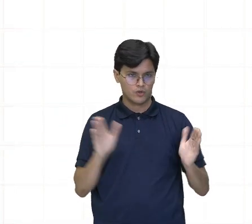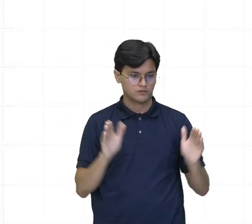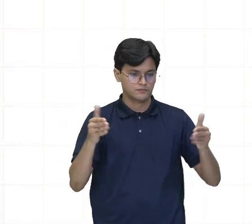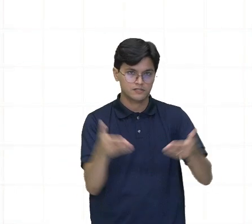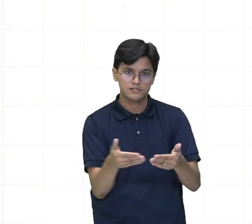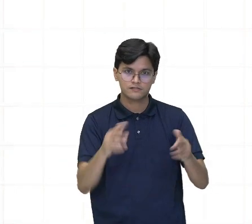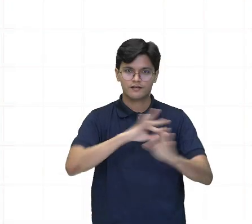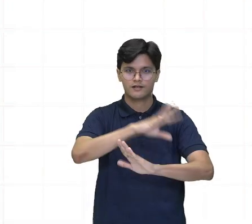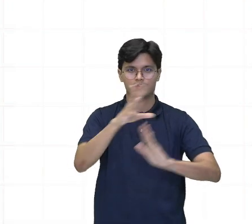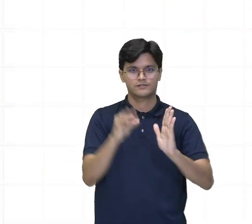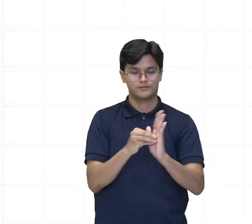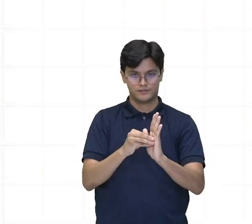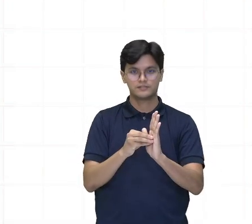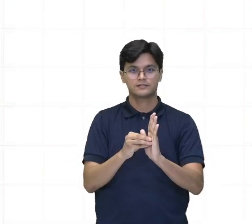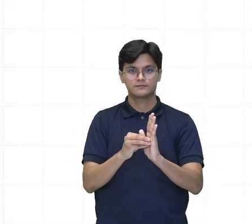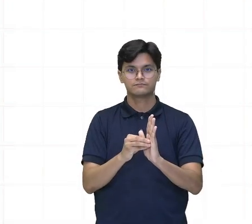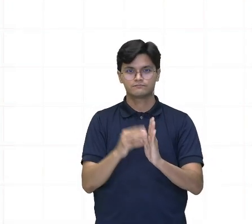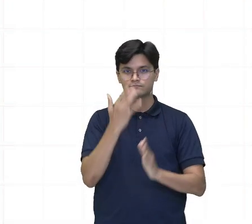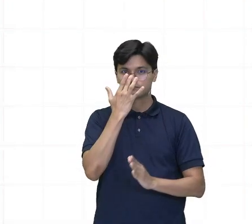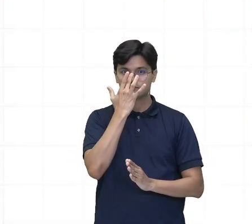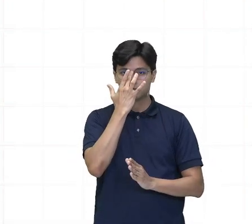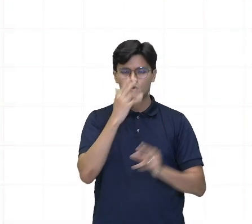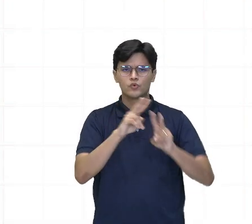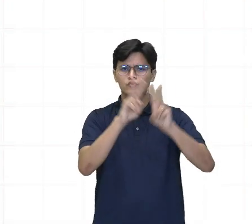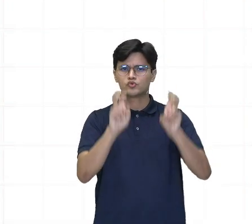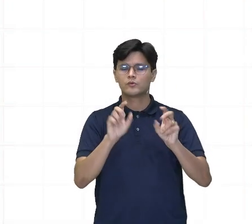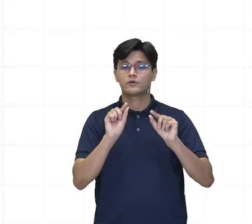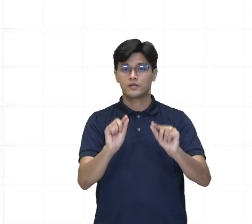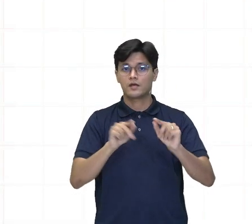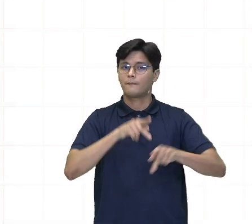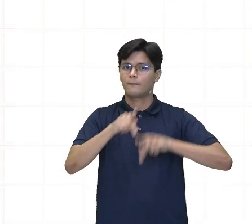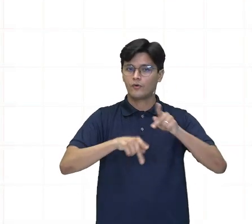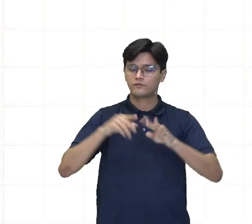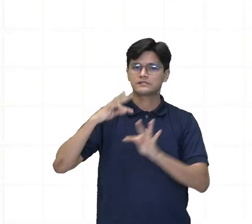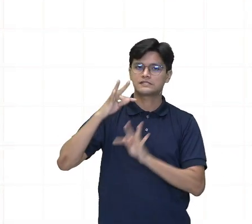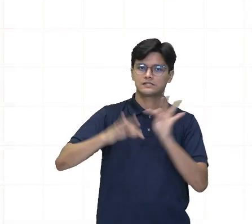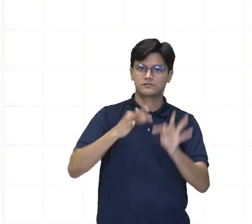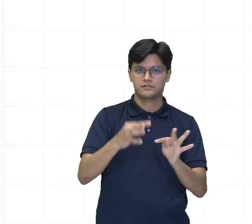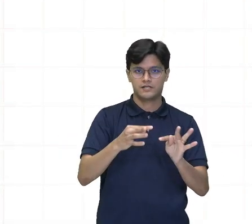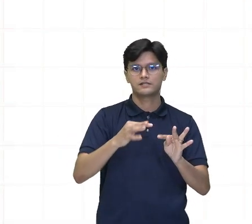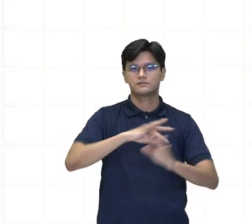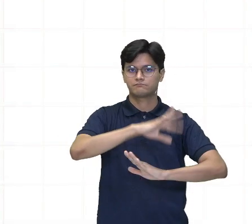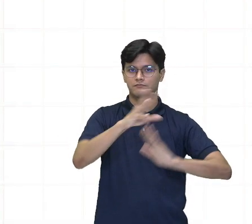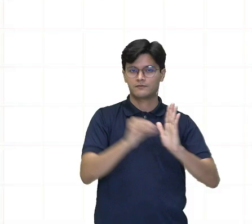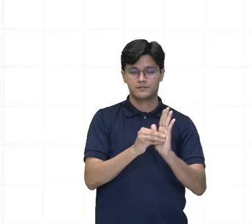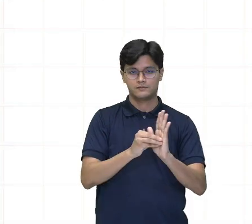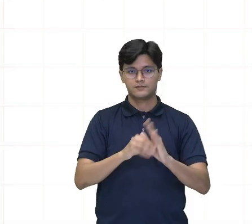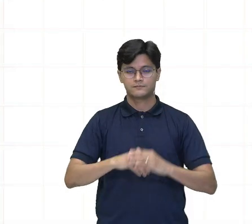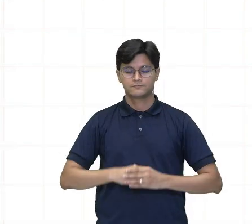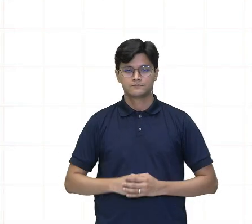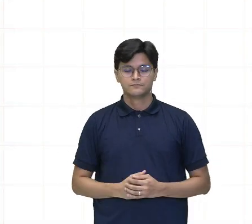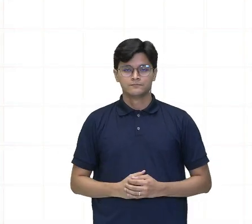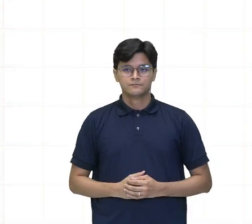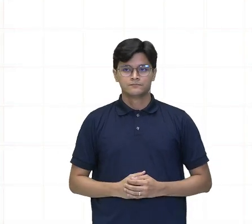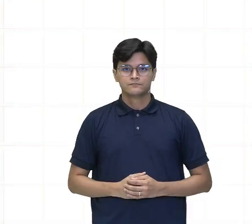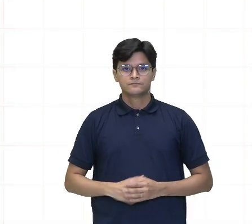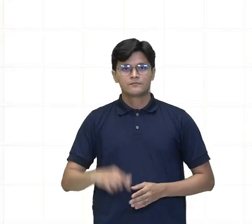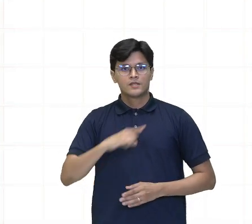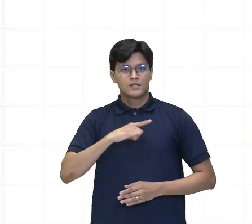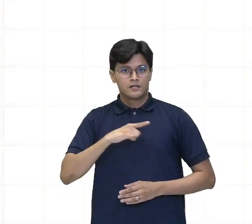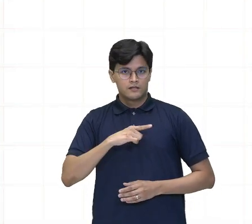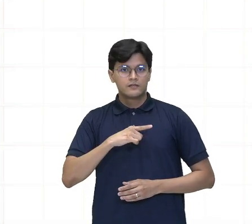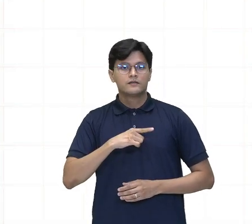na Amazônia. Vamos falar um pouco sobre os povos tradicionais da Amazônia. Acompanhem comigo. Temos a presença